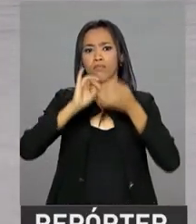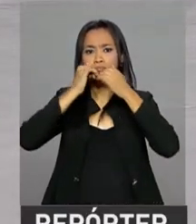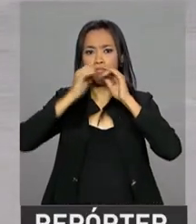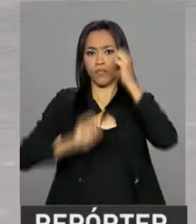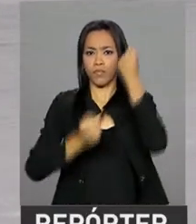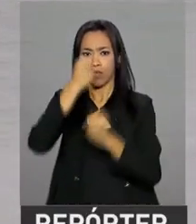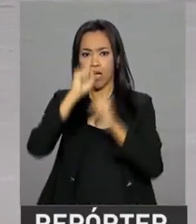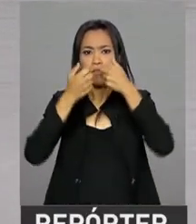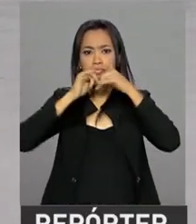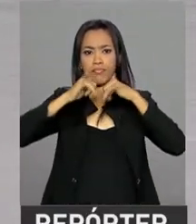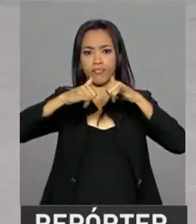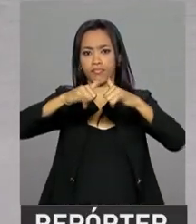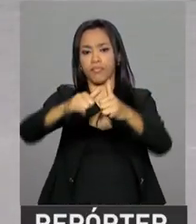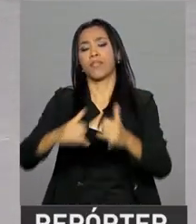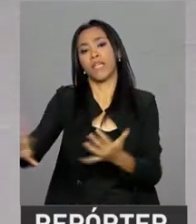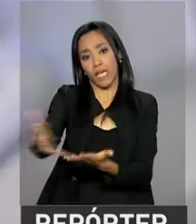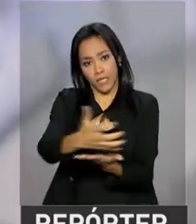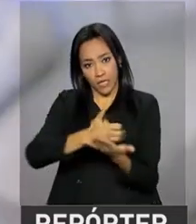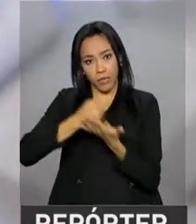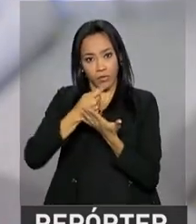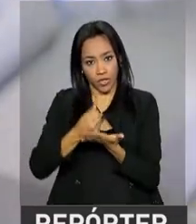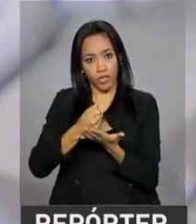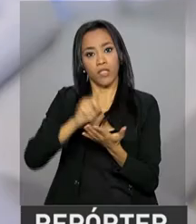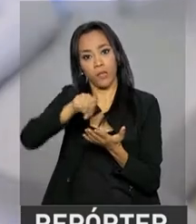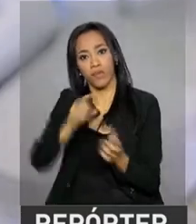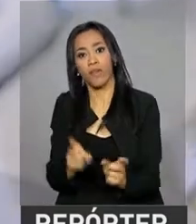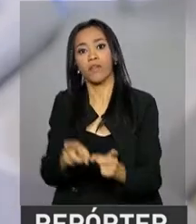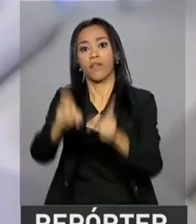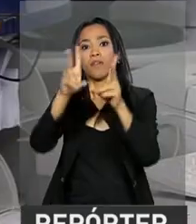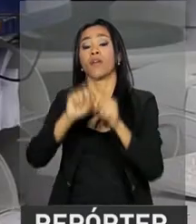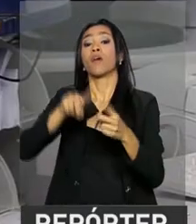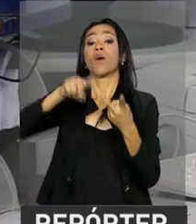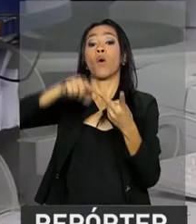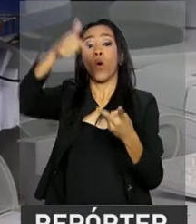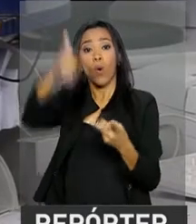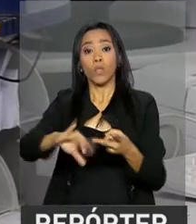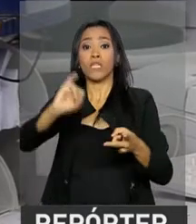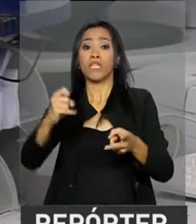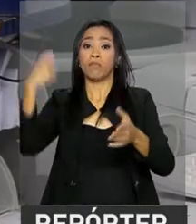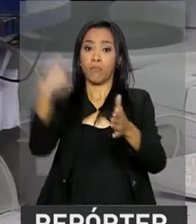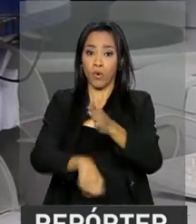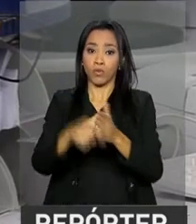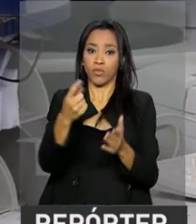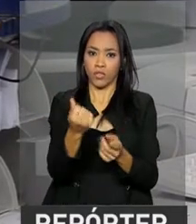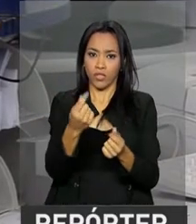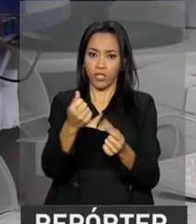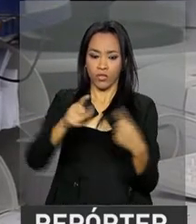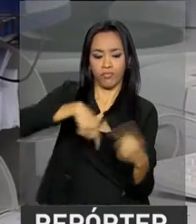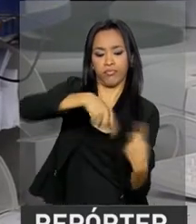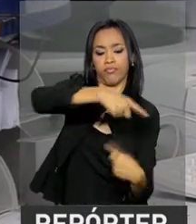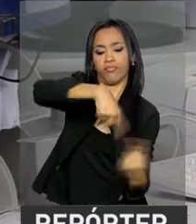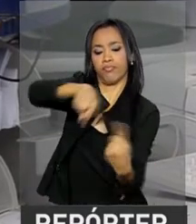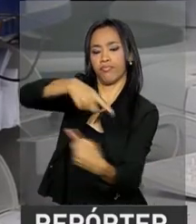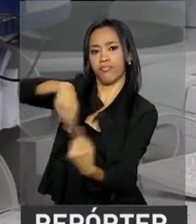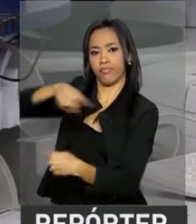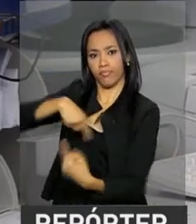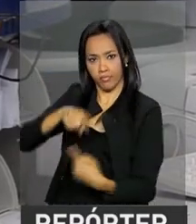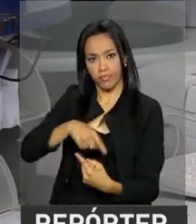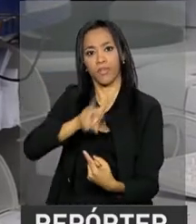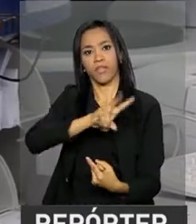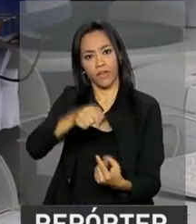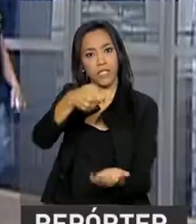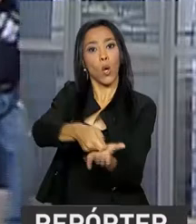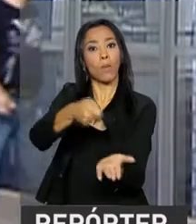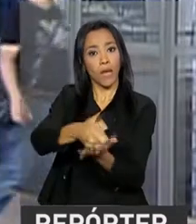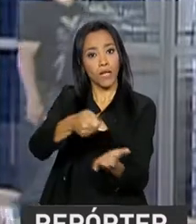recebeu de volta e vai leiloar do imposto sobre operações financeiras que passará a ser cobrado de cooperativas de crédito